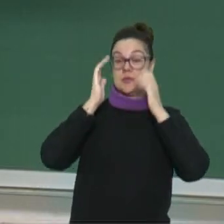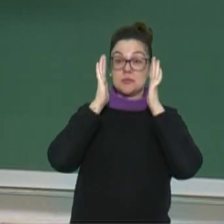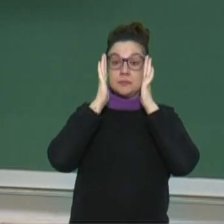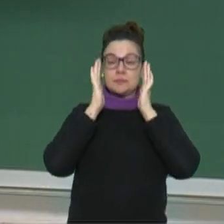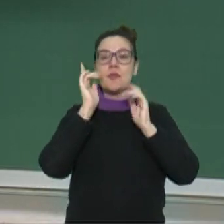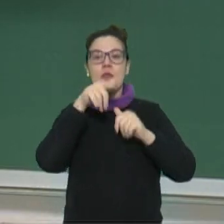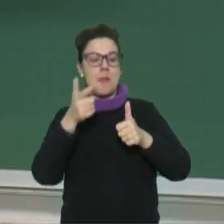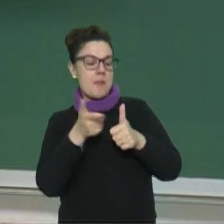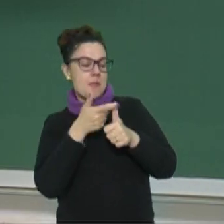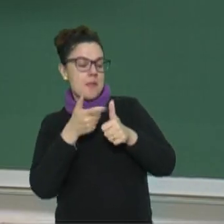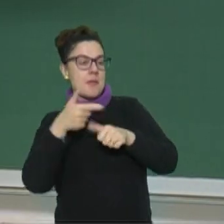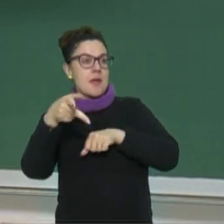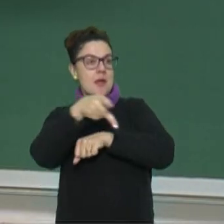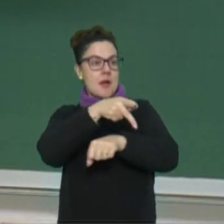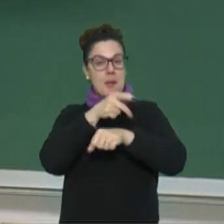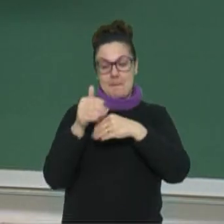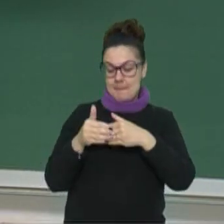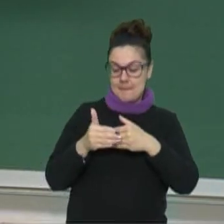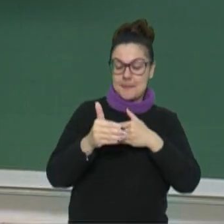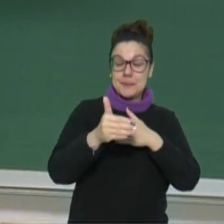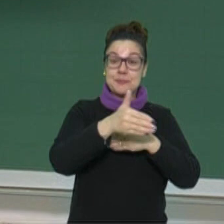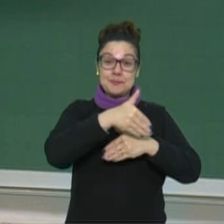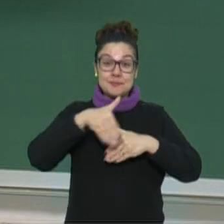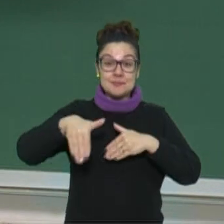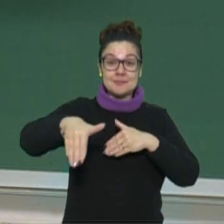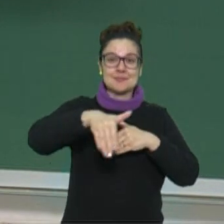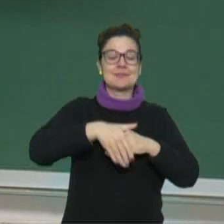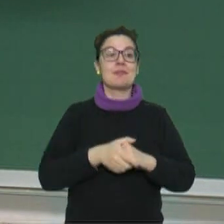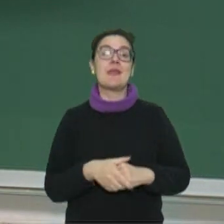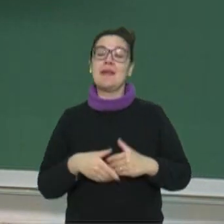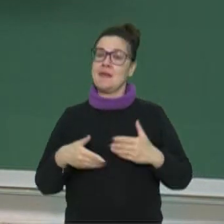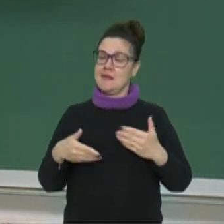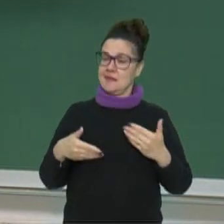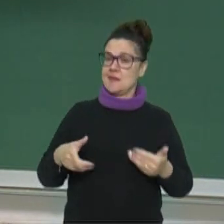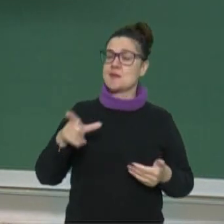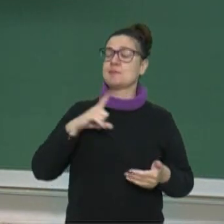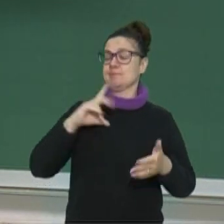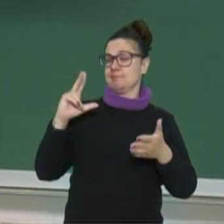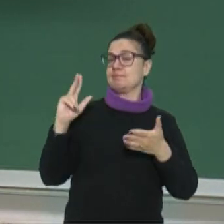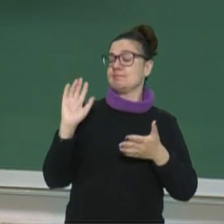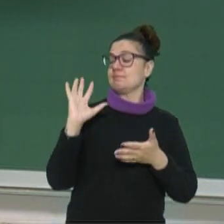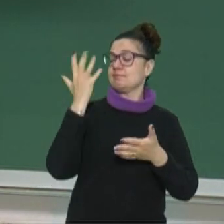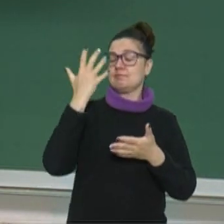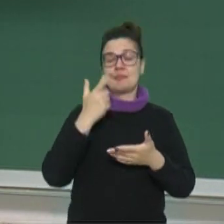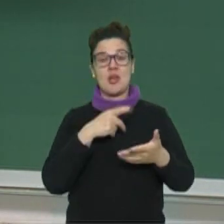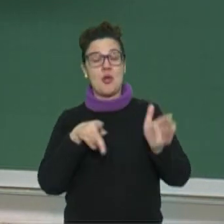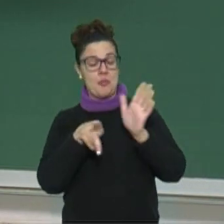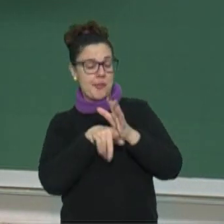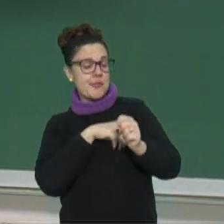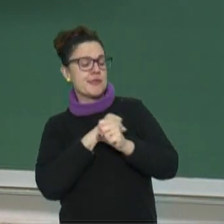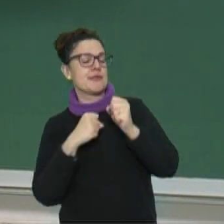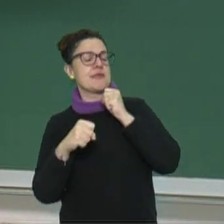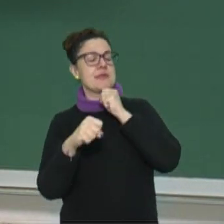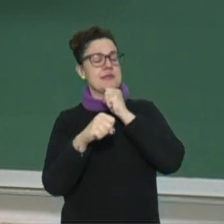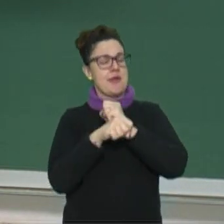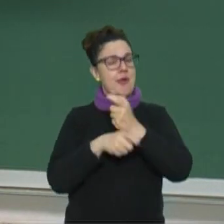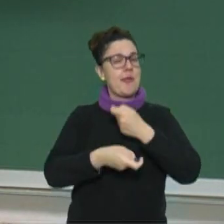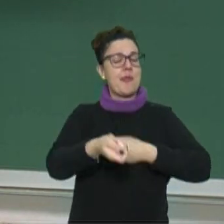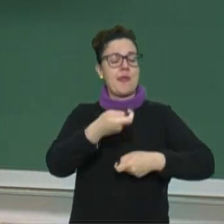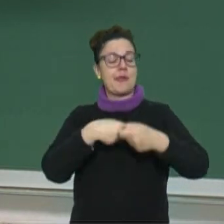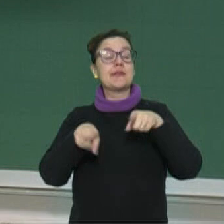vão ser o primeiro país a sair na frente de todos os outros. Isso vai ter grandes consequências para a Inglaterra, sociais, econômicas